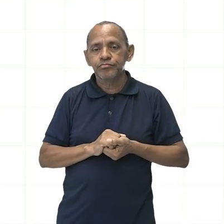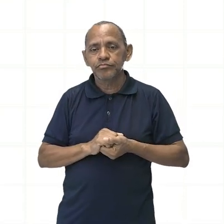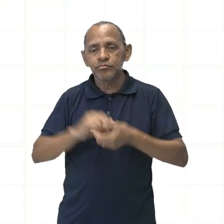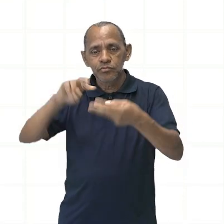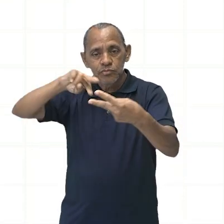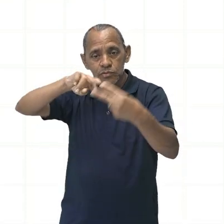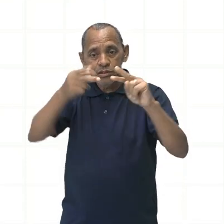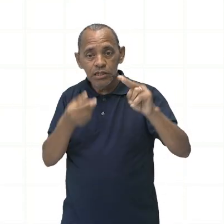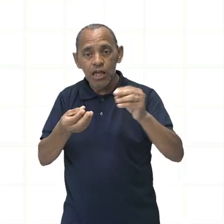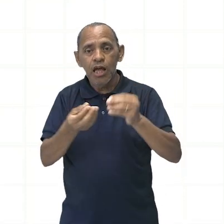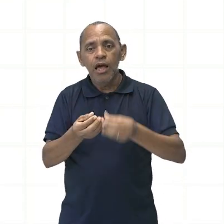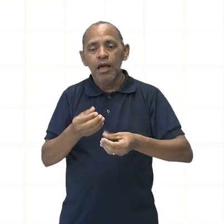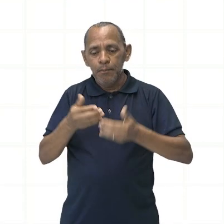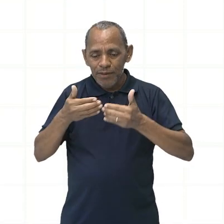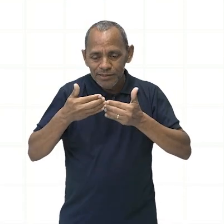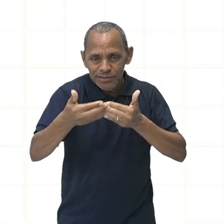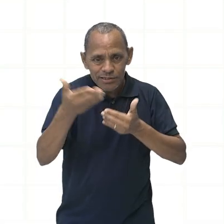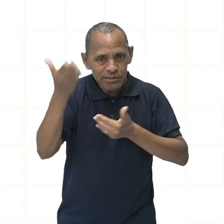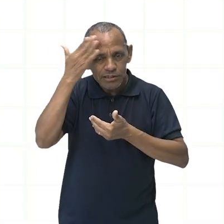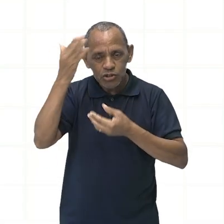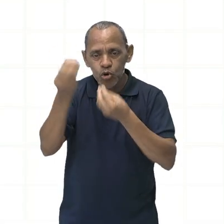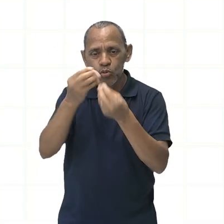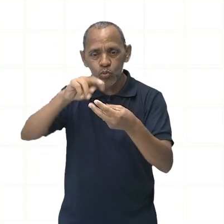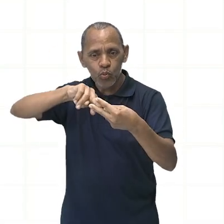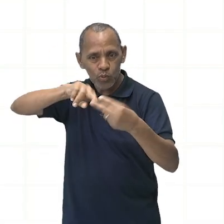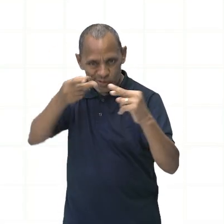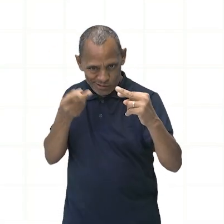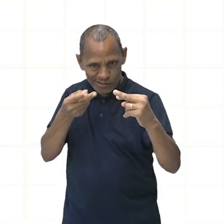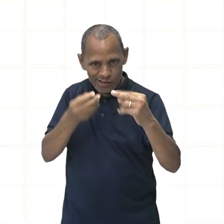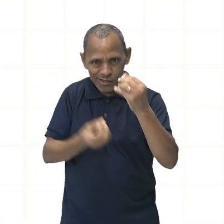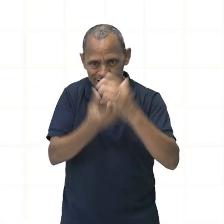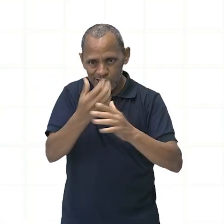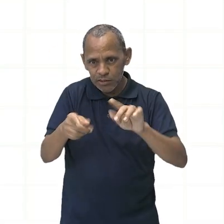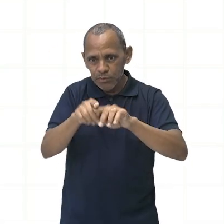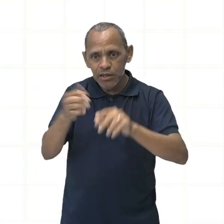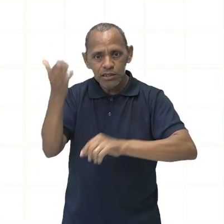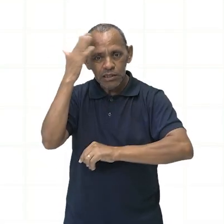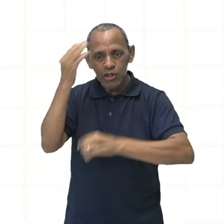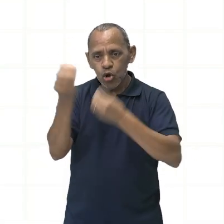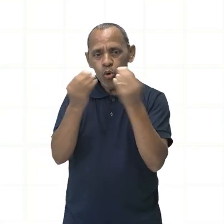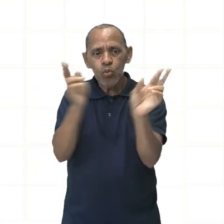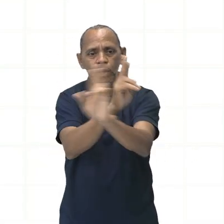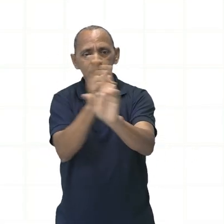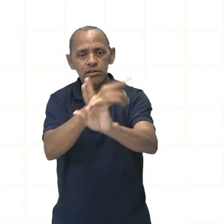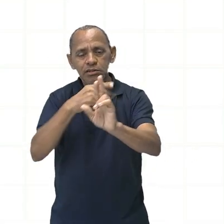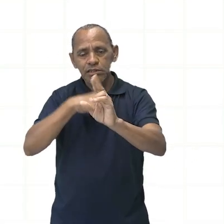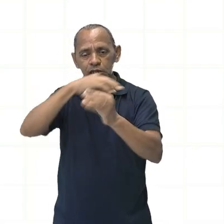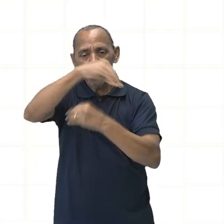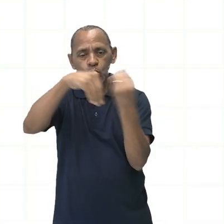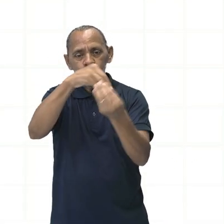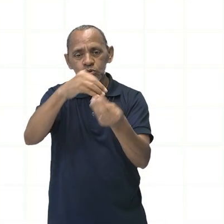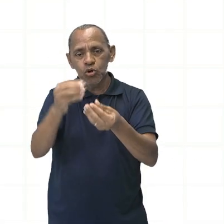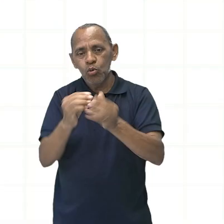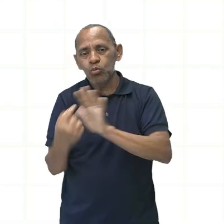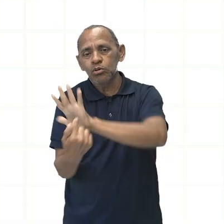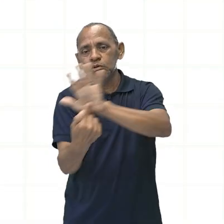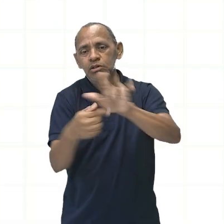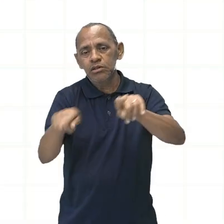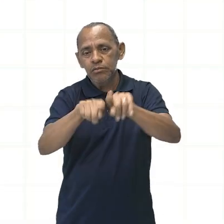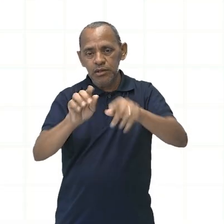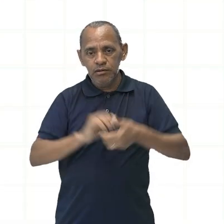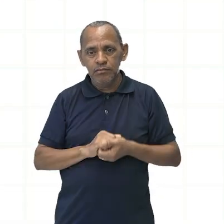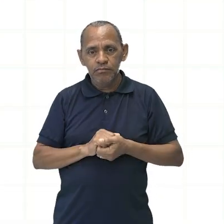gente entende como o DNA é formado, a gente consegue entender como está relacionado a mutação e como ela se expressa. Ela